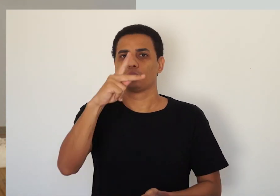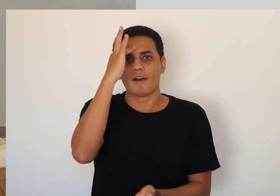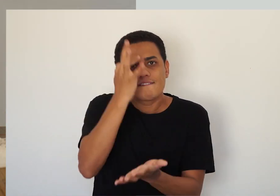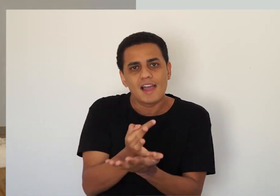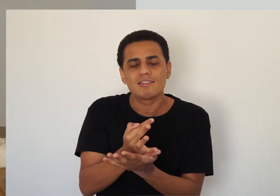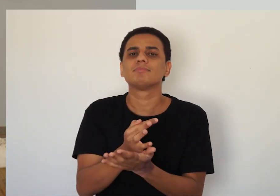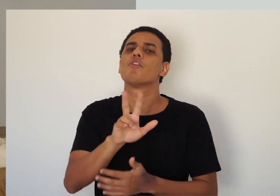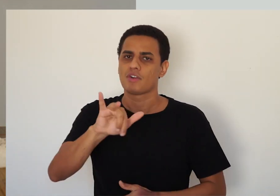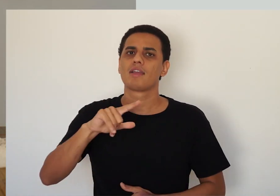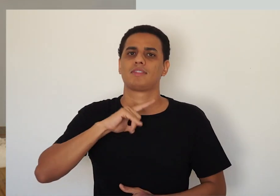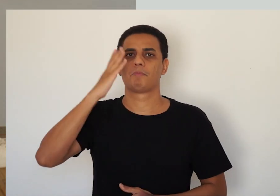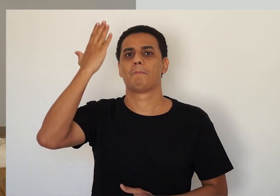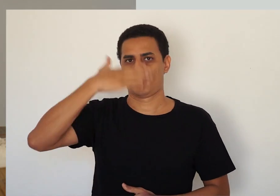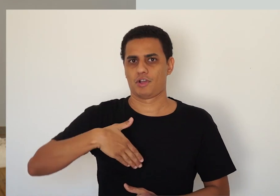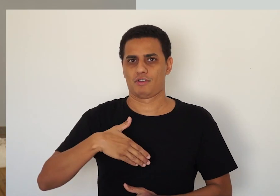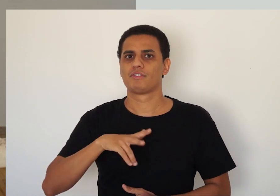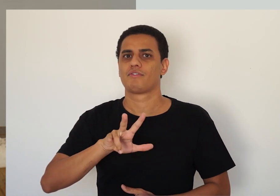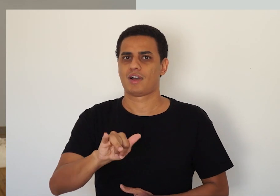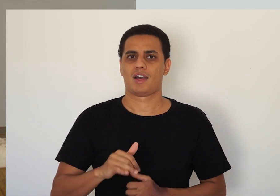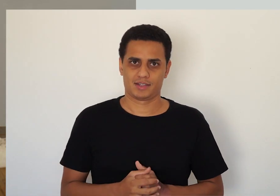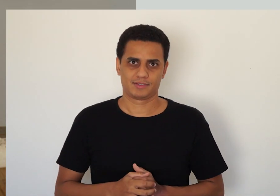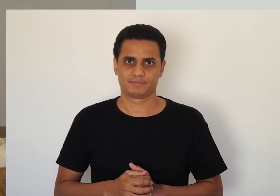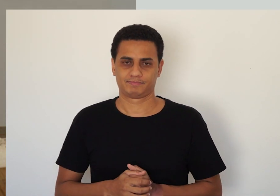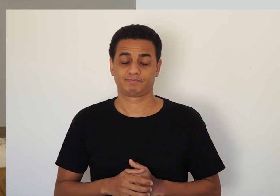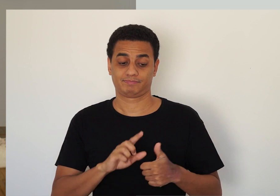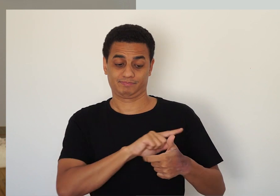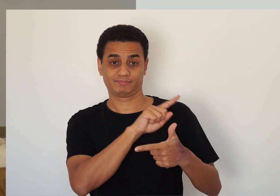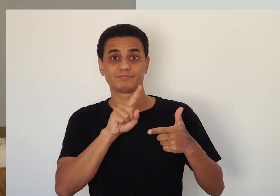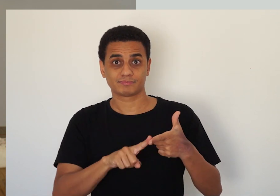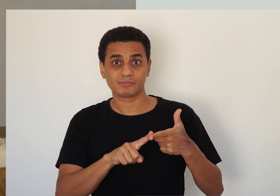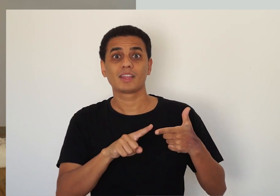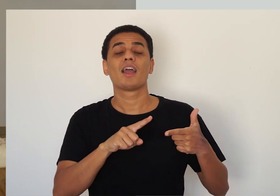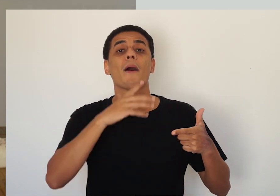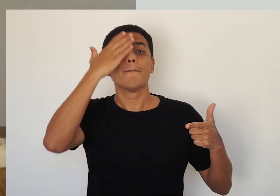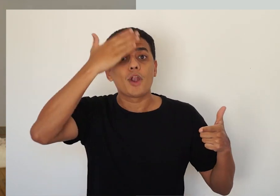independente da fé que você tenha. Segundo, as provações, elas são